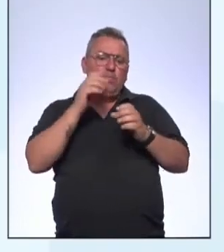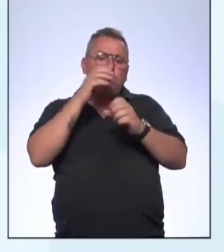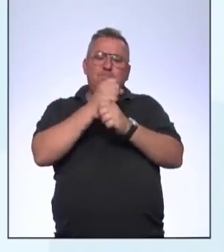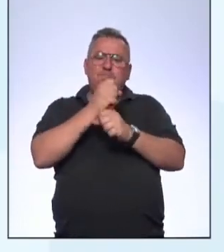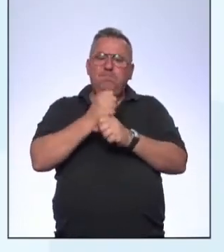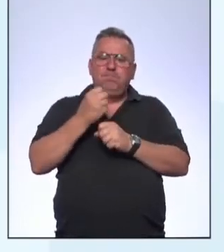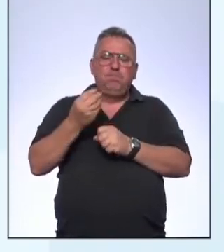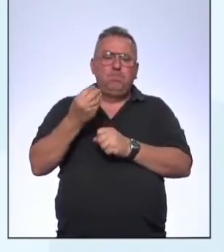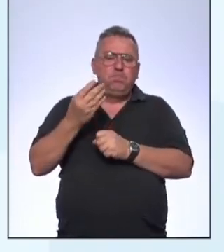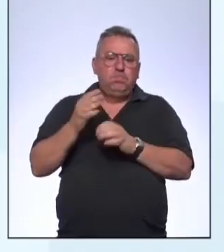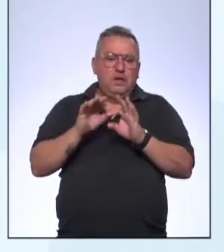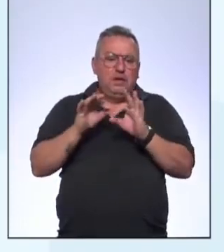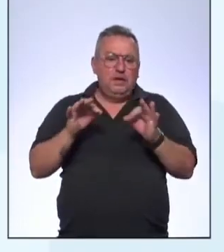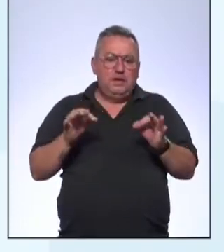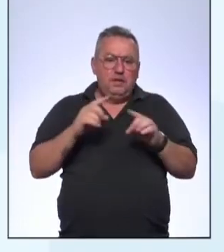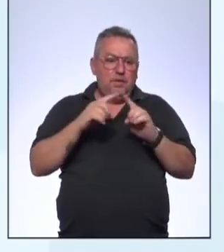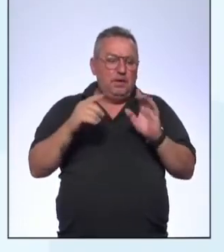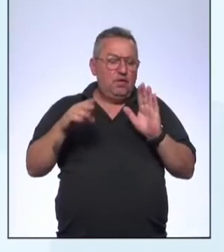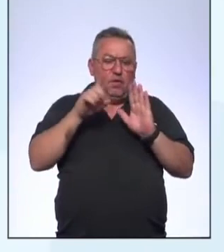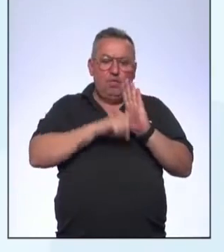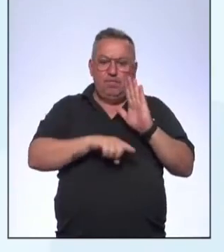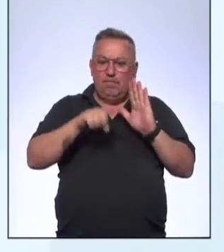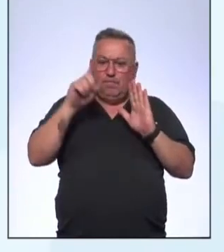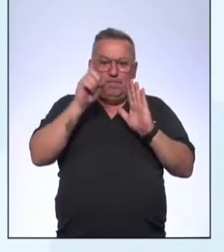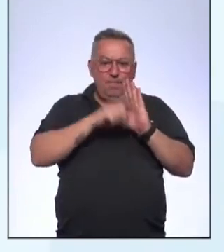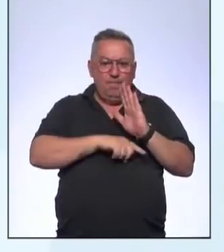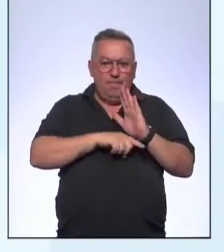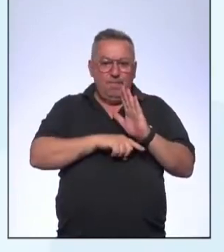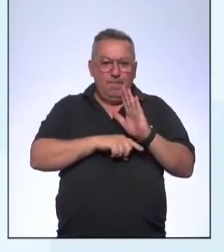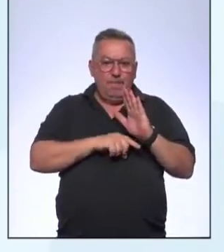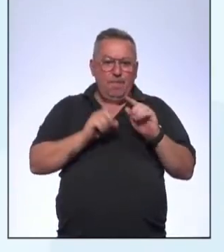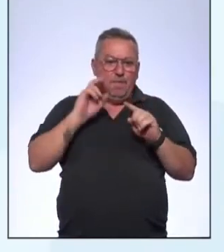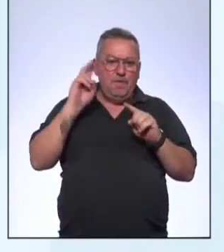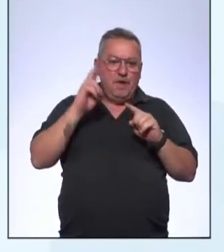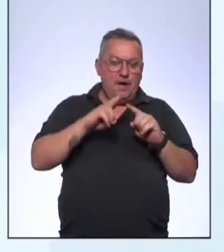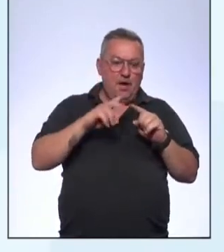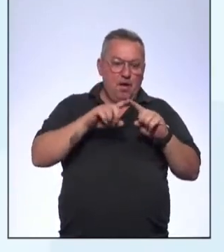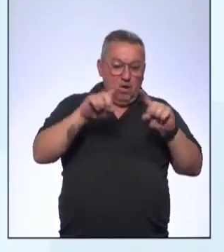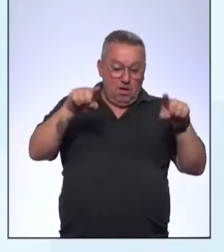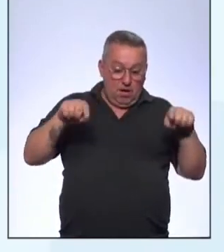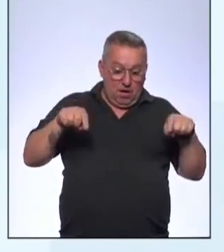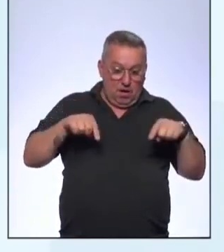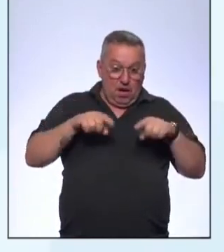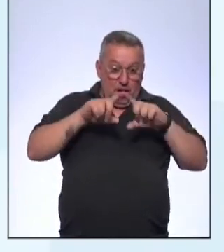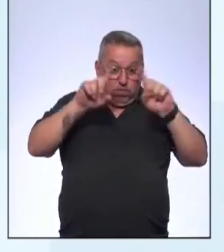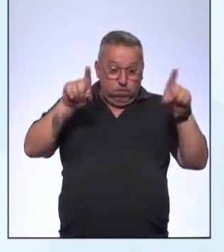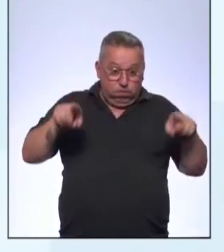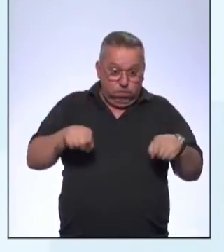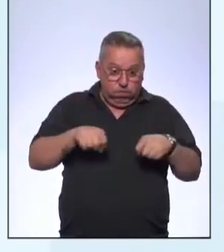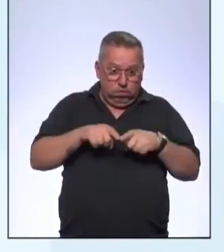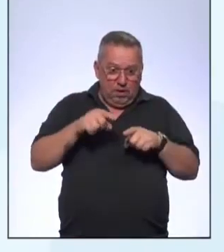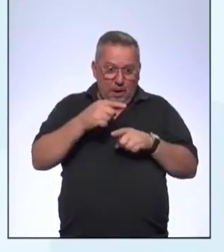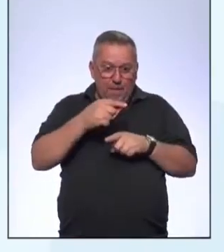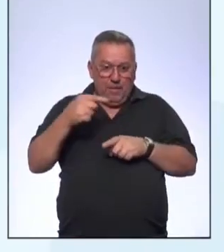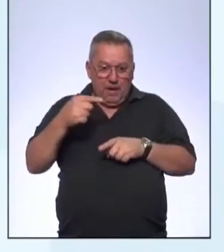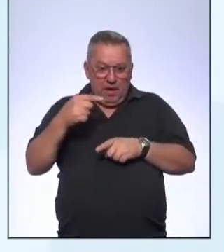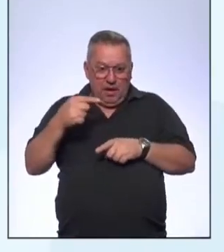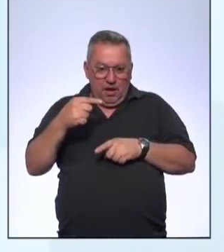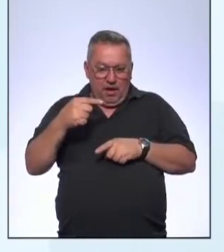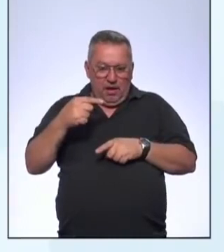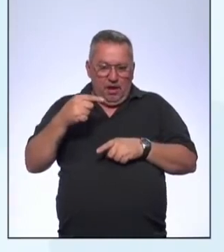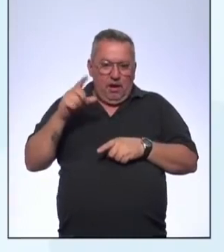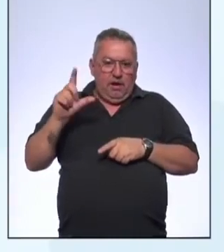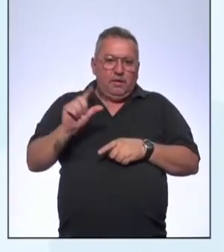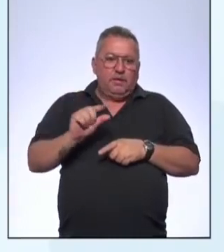Lê? Simples, é só subtrair, não é? Então, eu pego a área formada do maior, subtraio, né, com a área